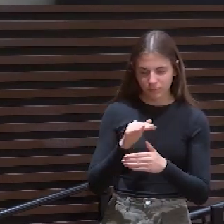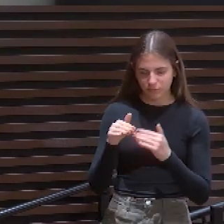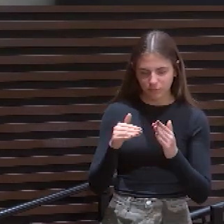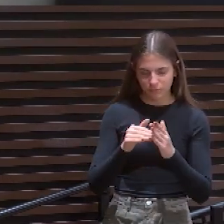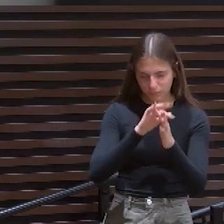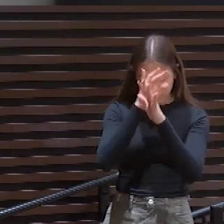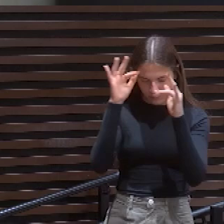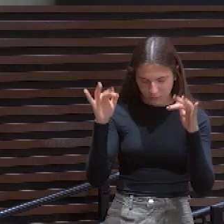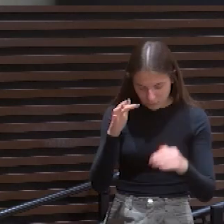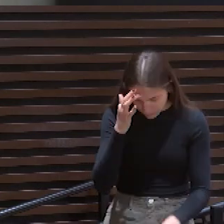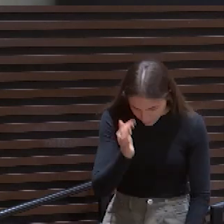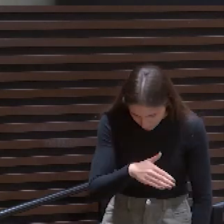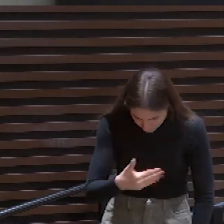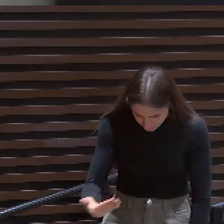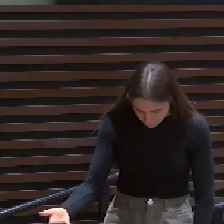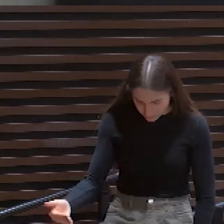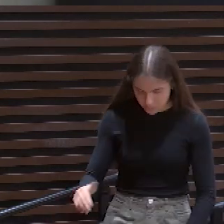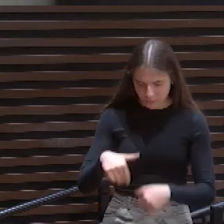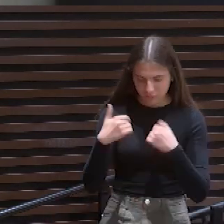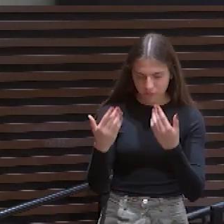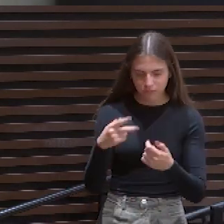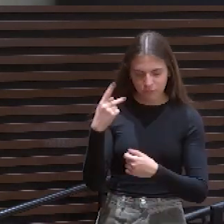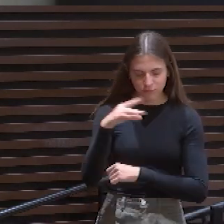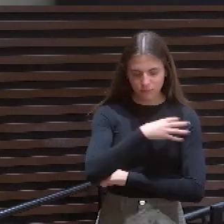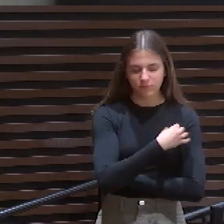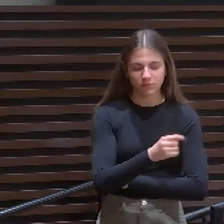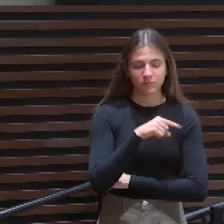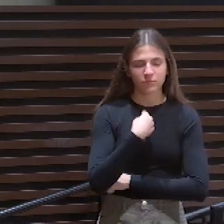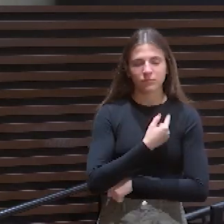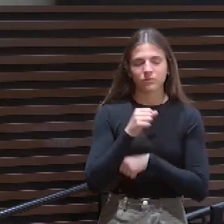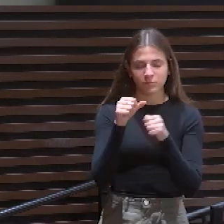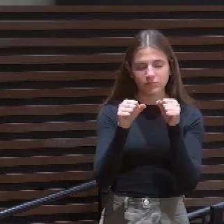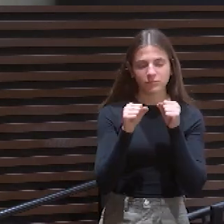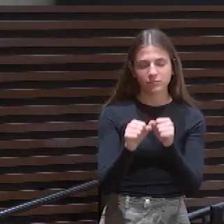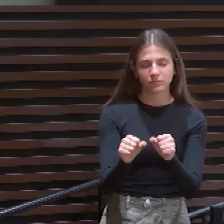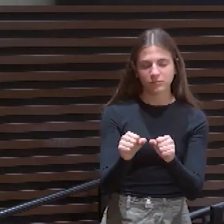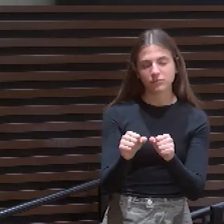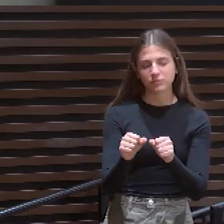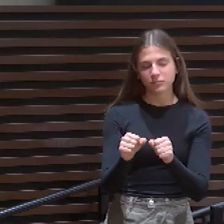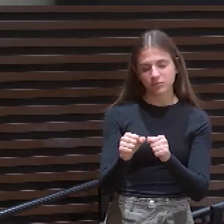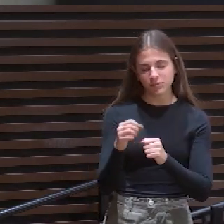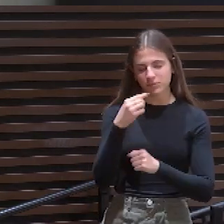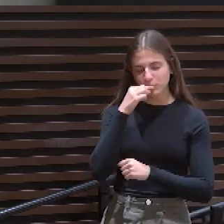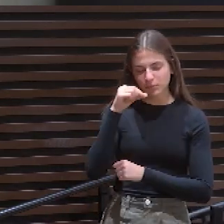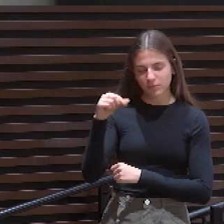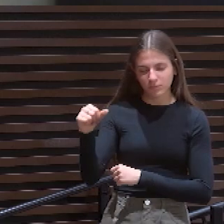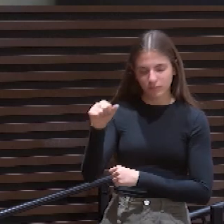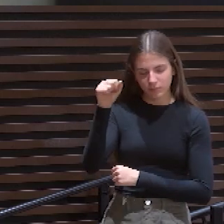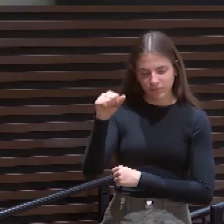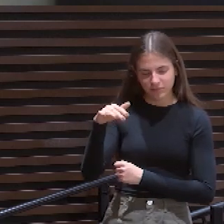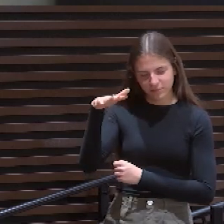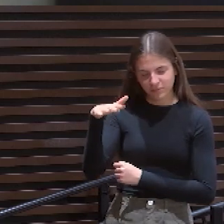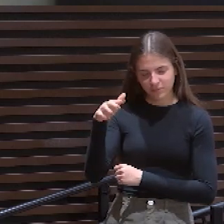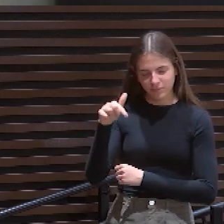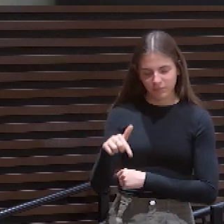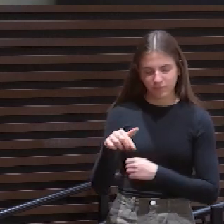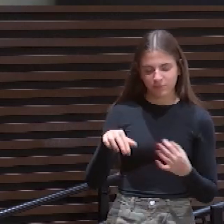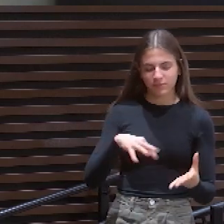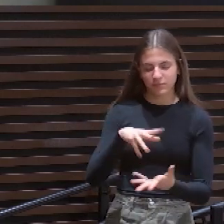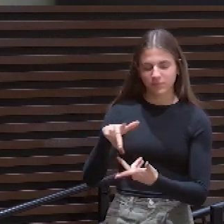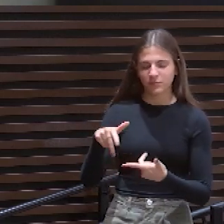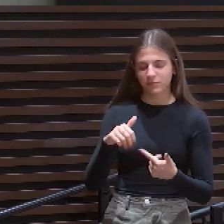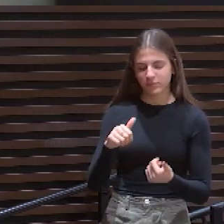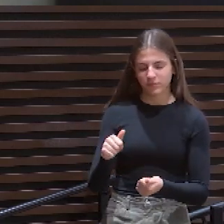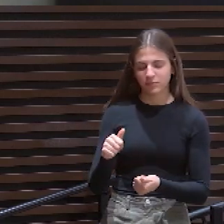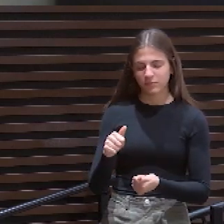toda honra seja dada ao Teu Filho, Senhor, e que nós possamos ser sal e luz nessa terra